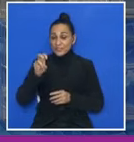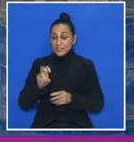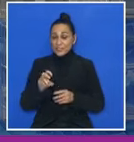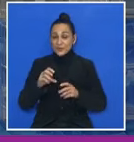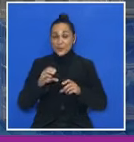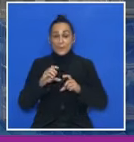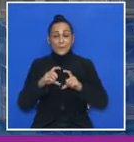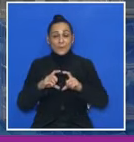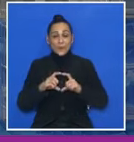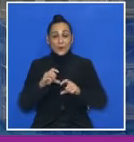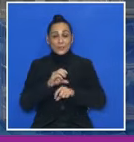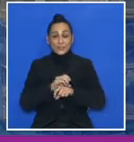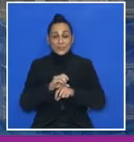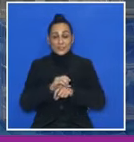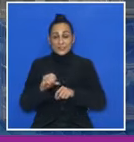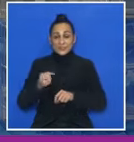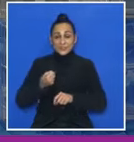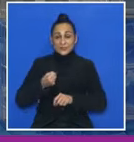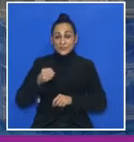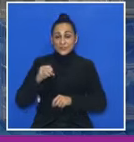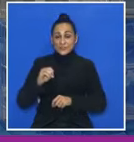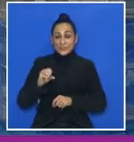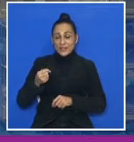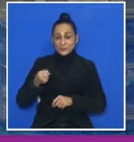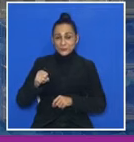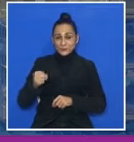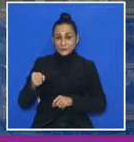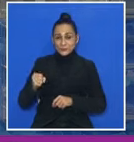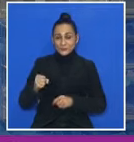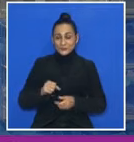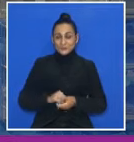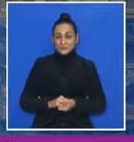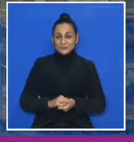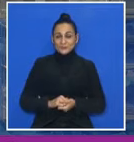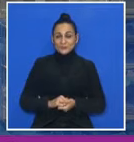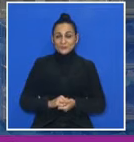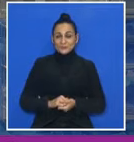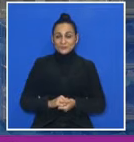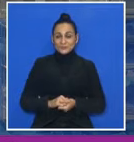Bola cinza, número 08. Cinza, 08.